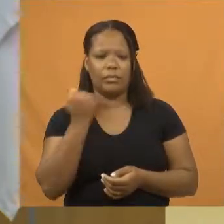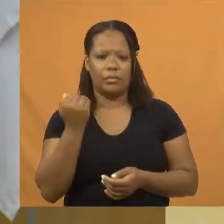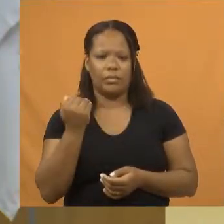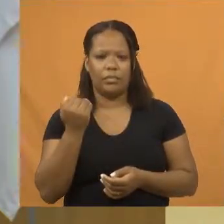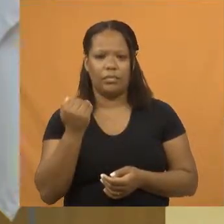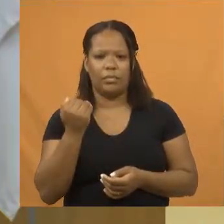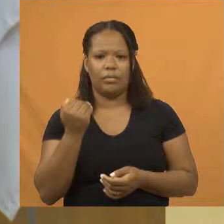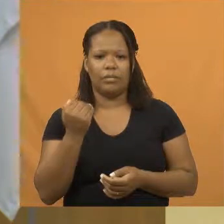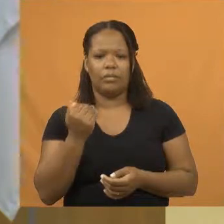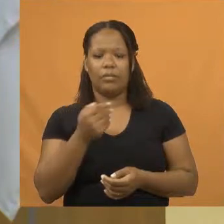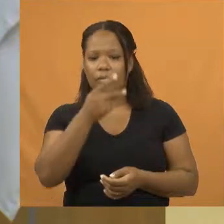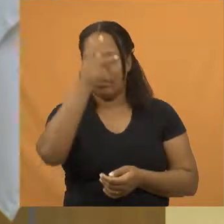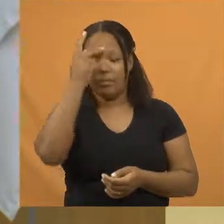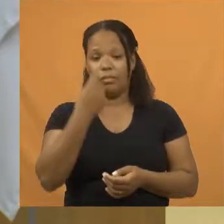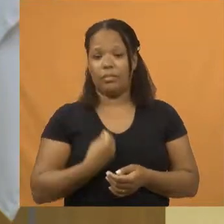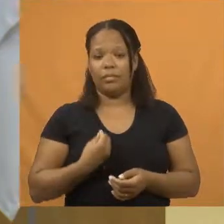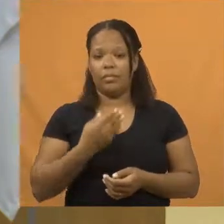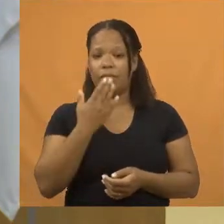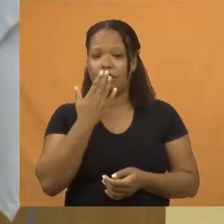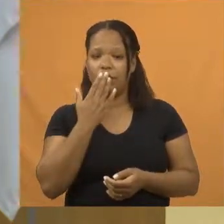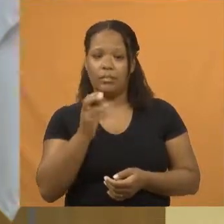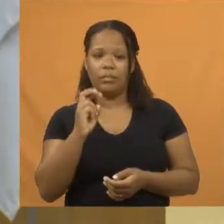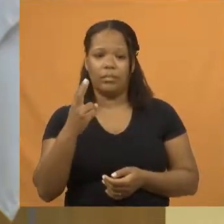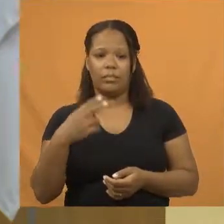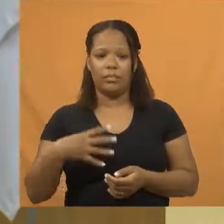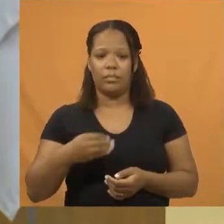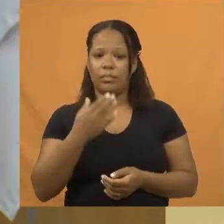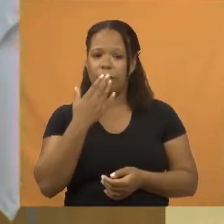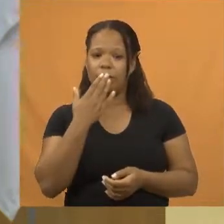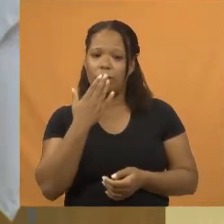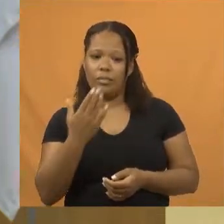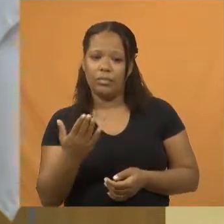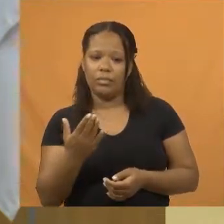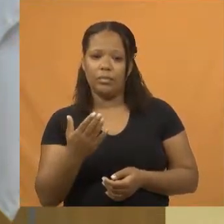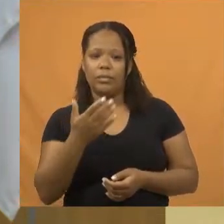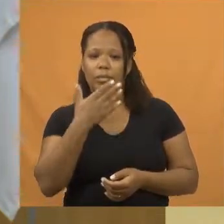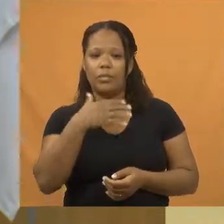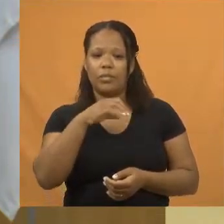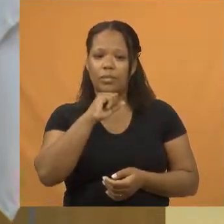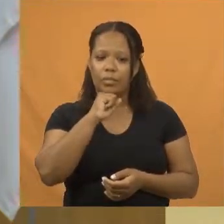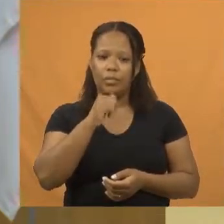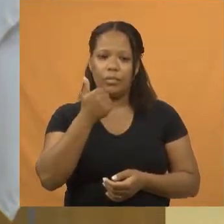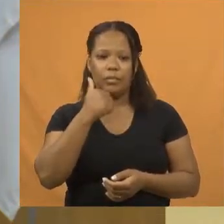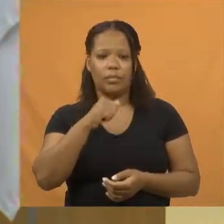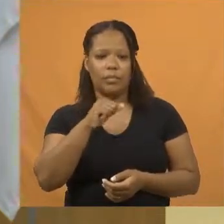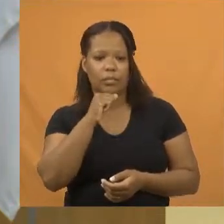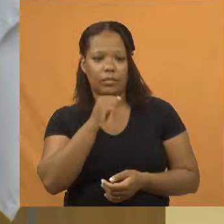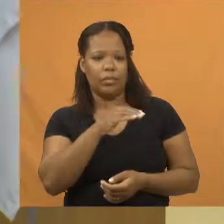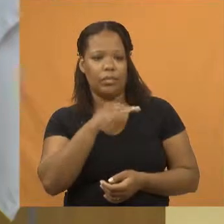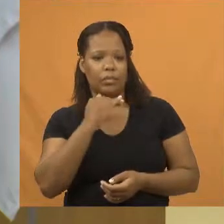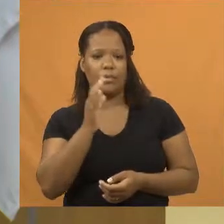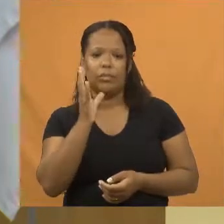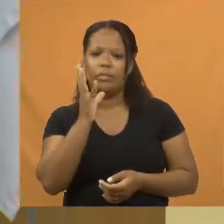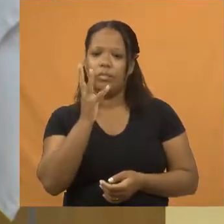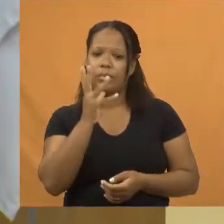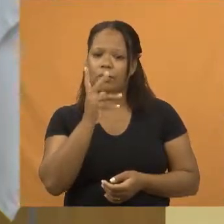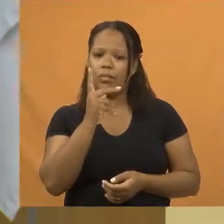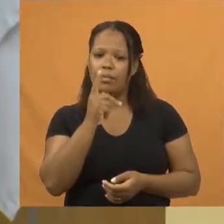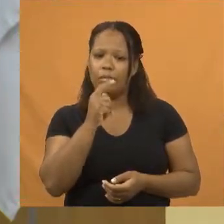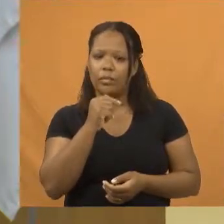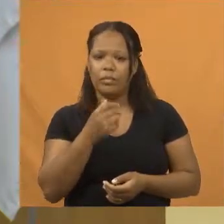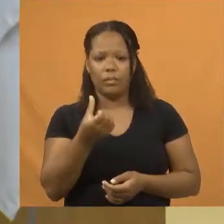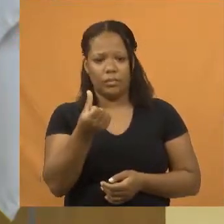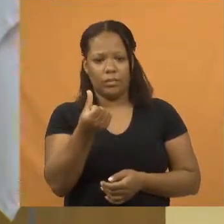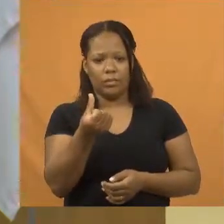o cônjuge que sobreviveu pede ou os filhos pedem em relação ao pai ou à mãe que faleceu, está demorando mais